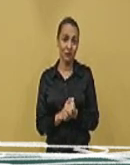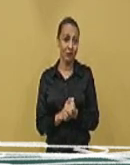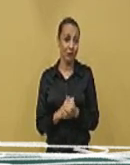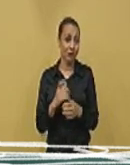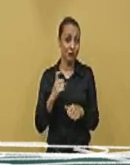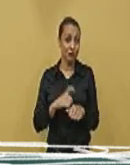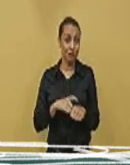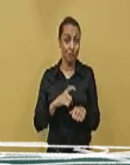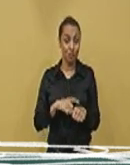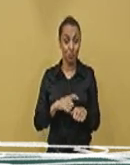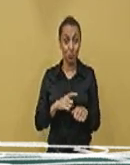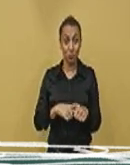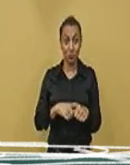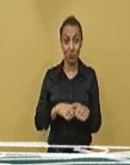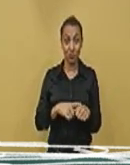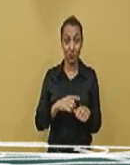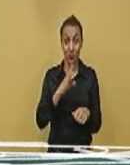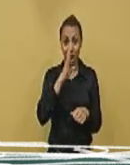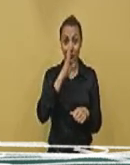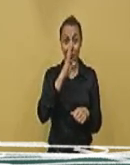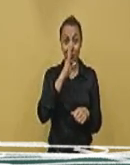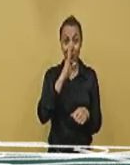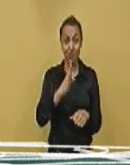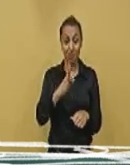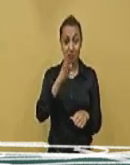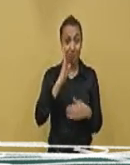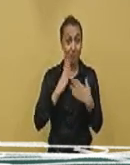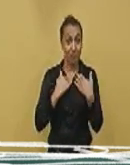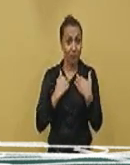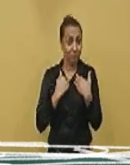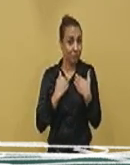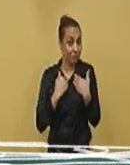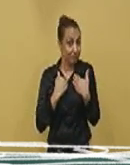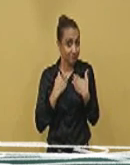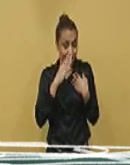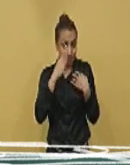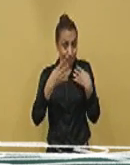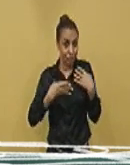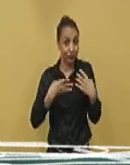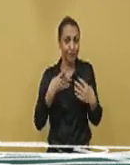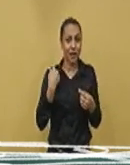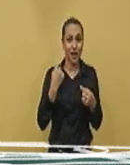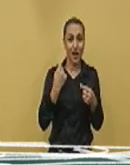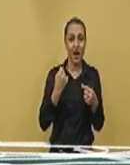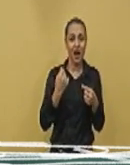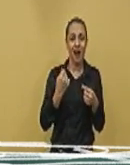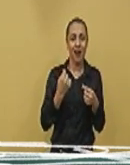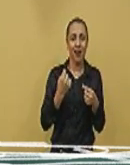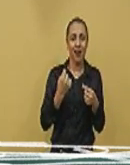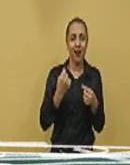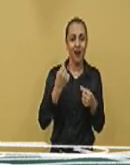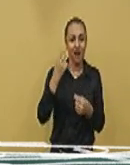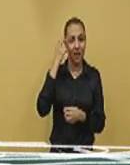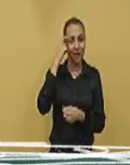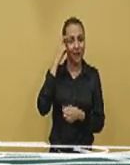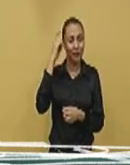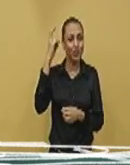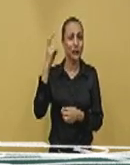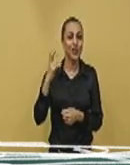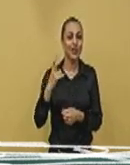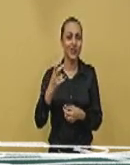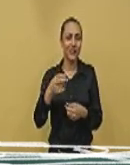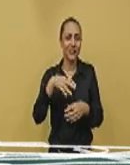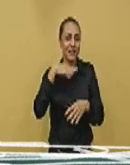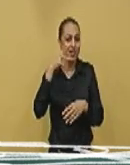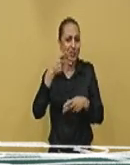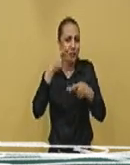recebemos acusações, né, a arte da oratória, ela diz o seguinte, né, quando o argumento